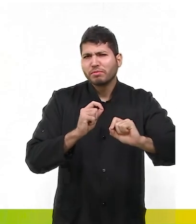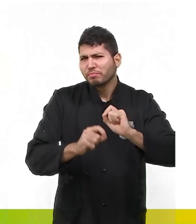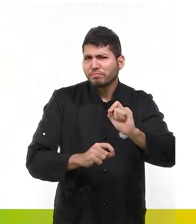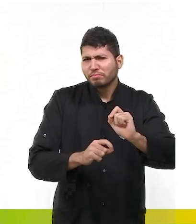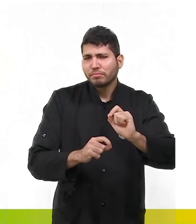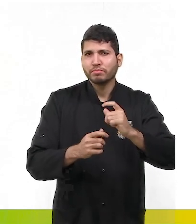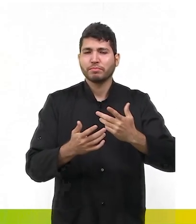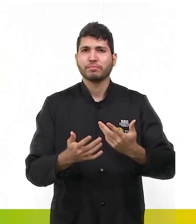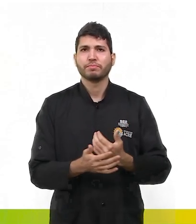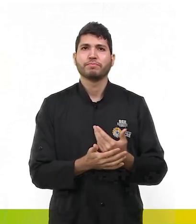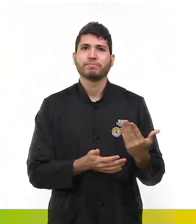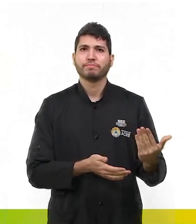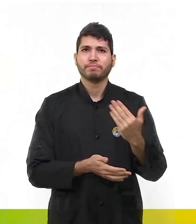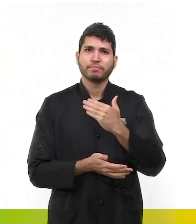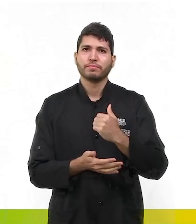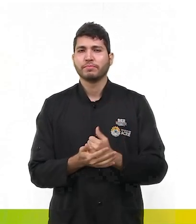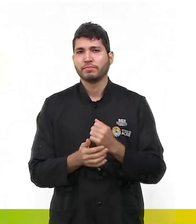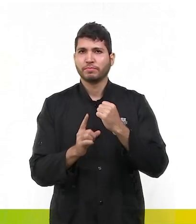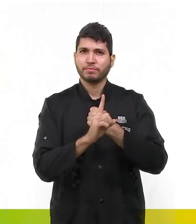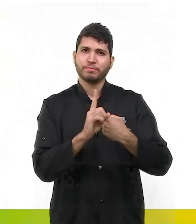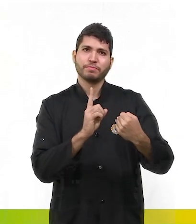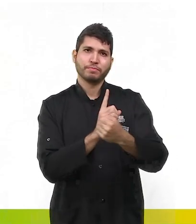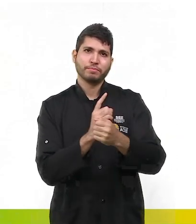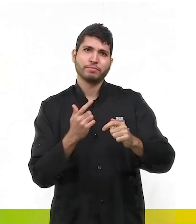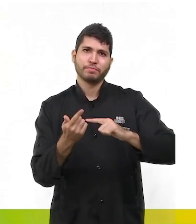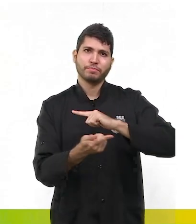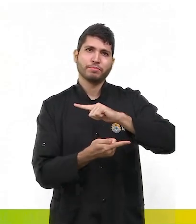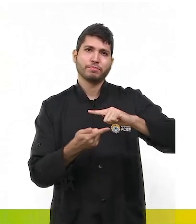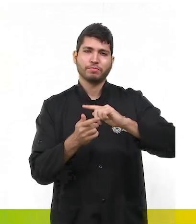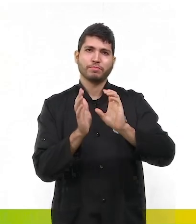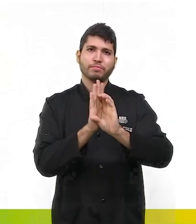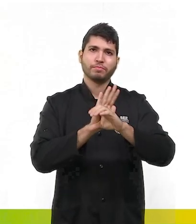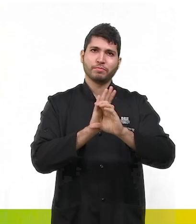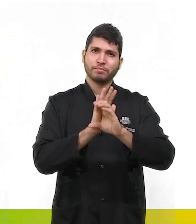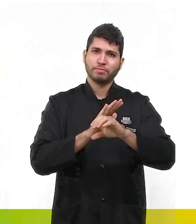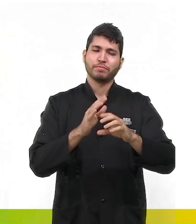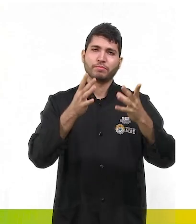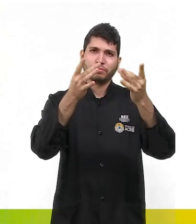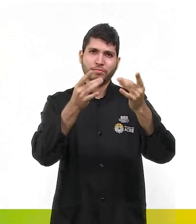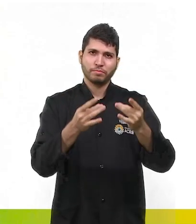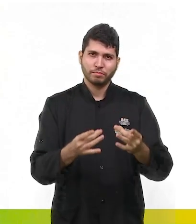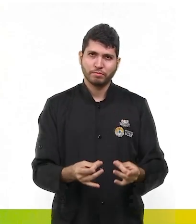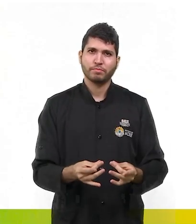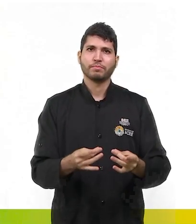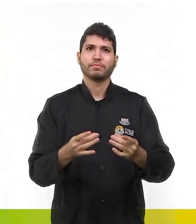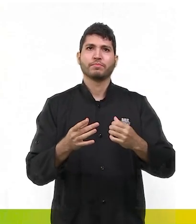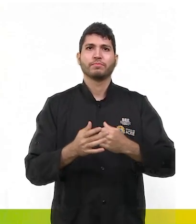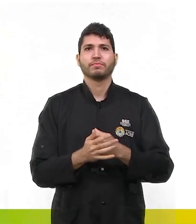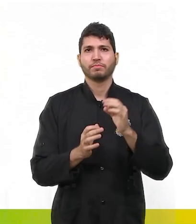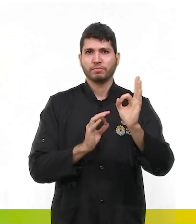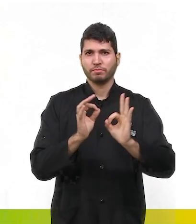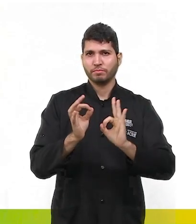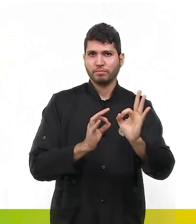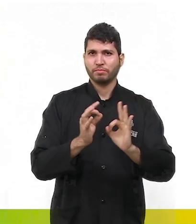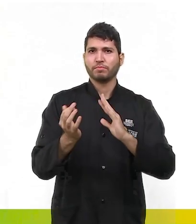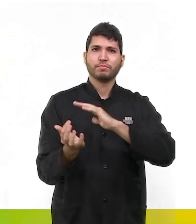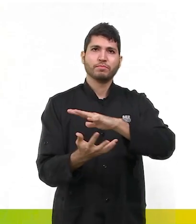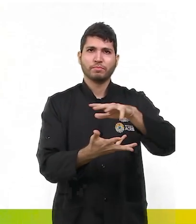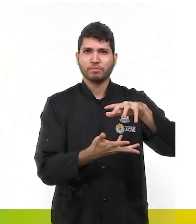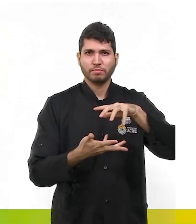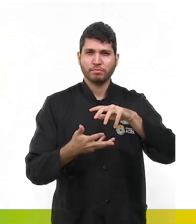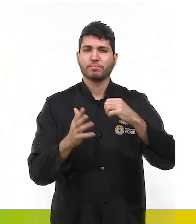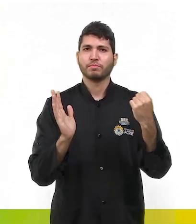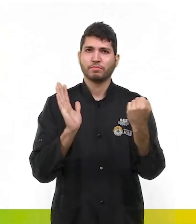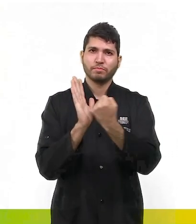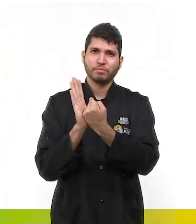só, acompanhe aqui. Sociedade global é um conceito que descreve a atual organização do mundo,